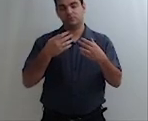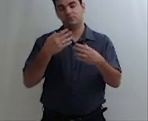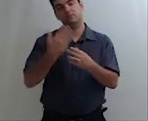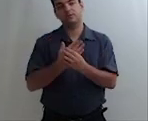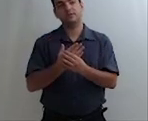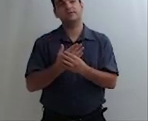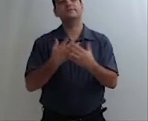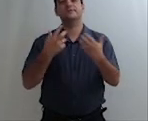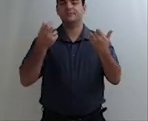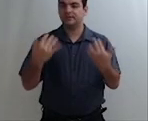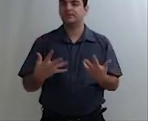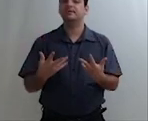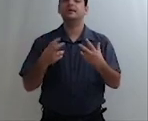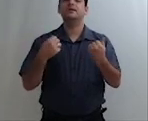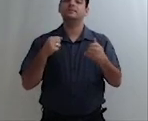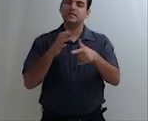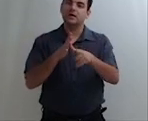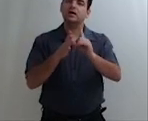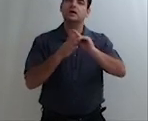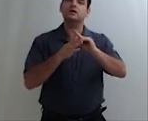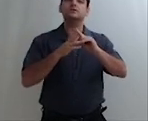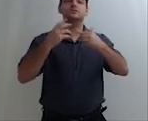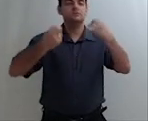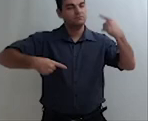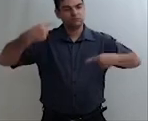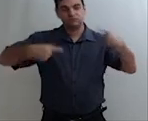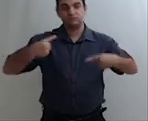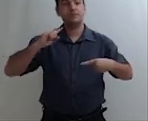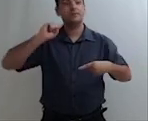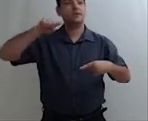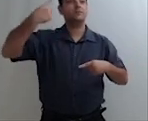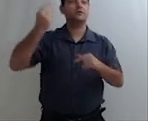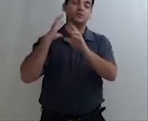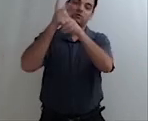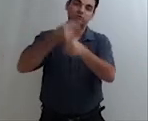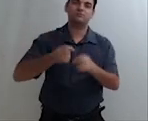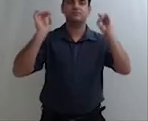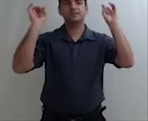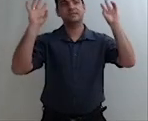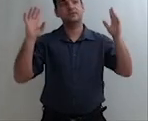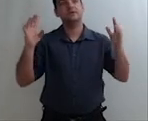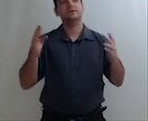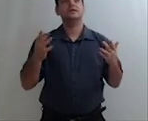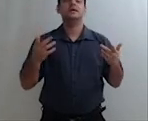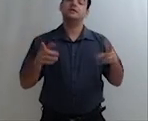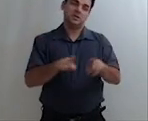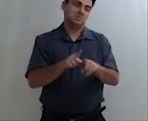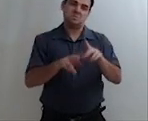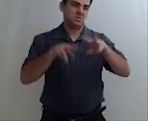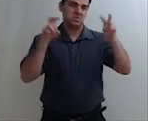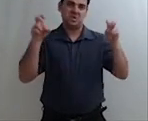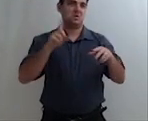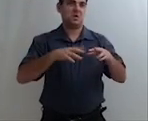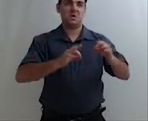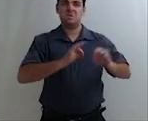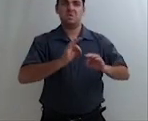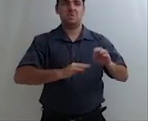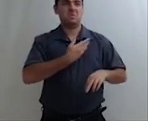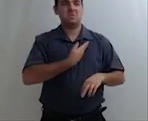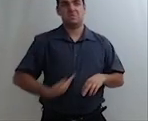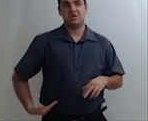préquestionamento da matéria para o conhecimento do recurso especial inclusive de matéria de ordem pública aqui era a